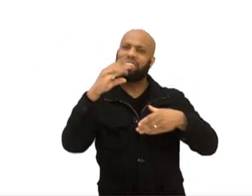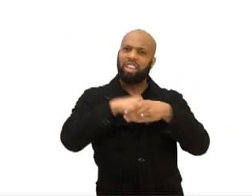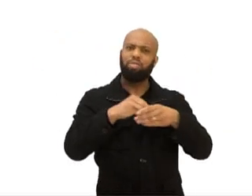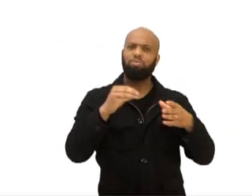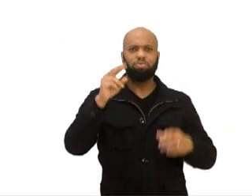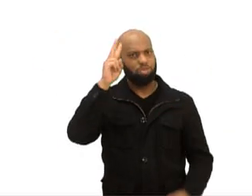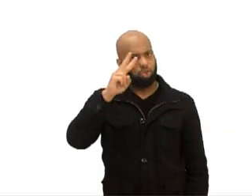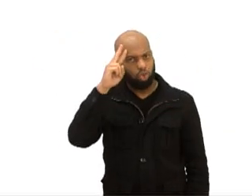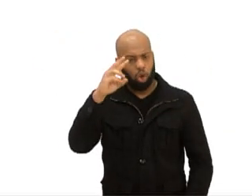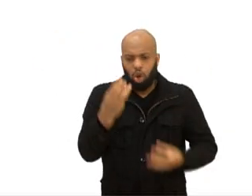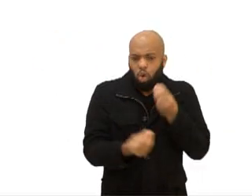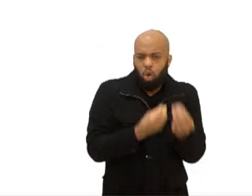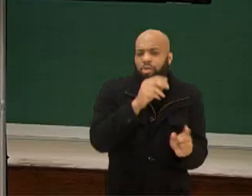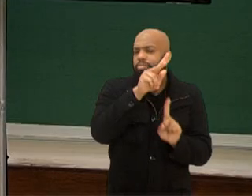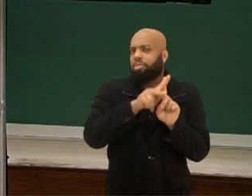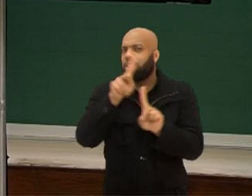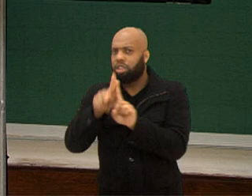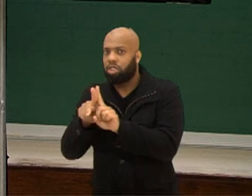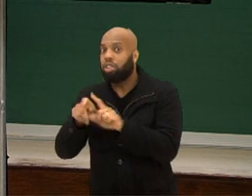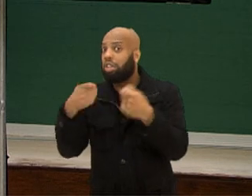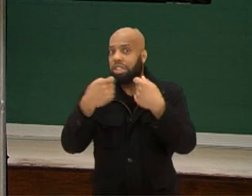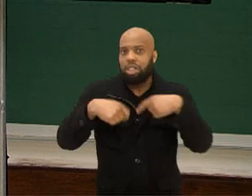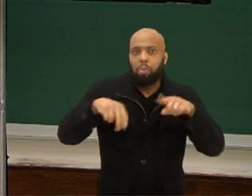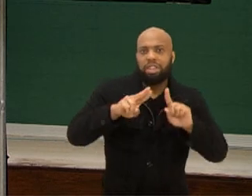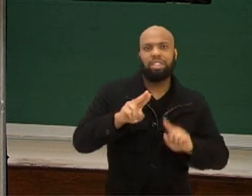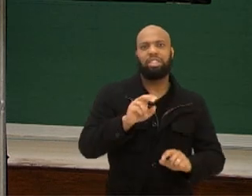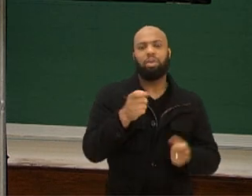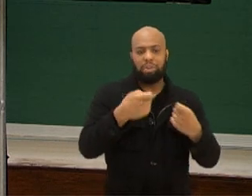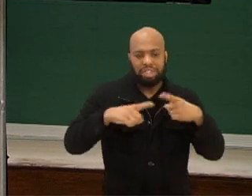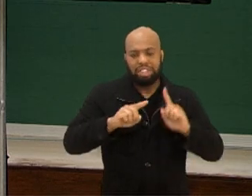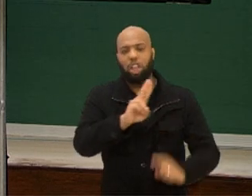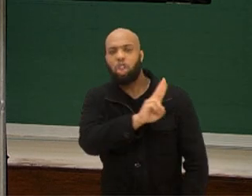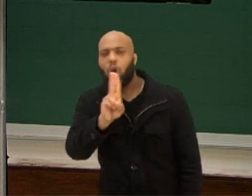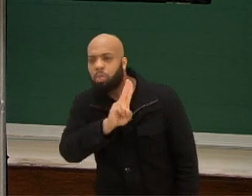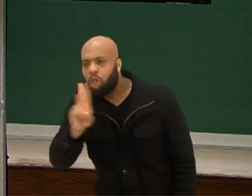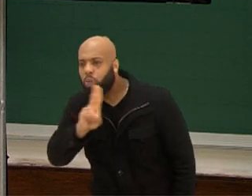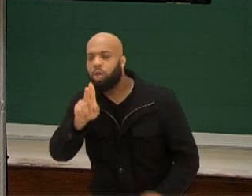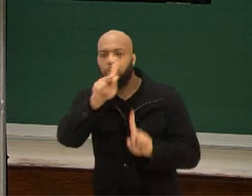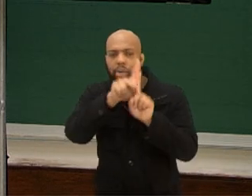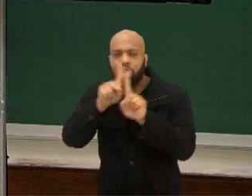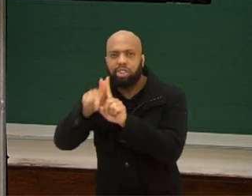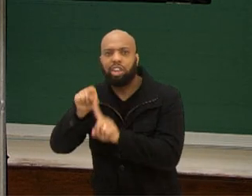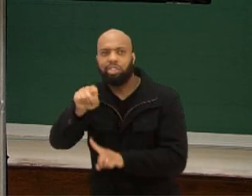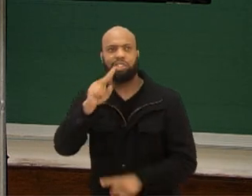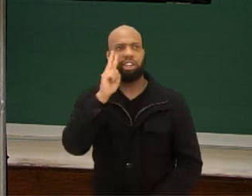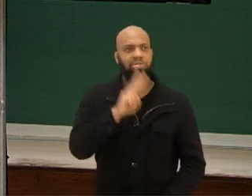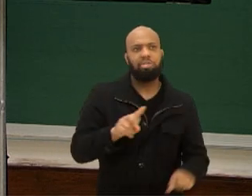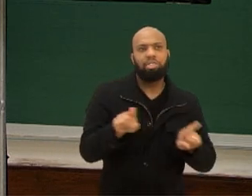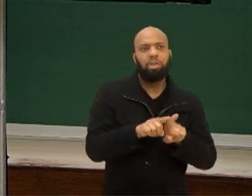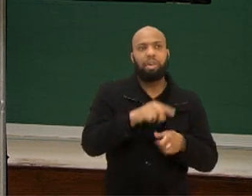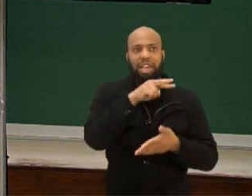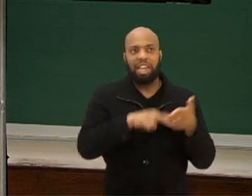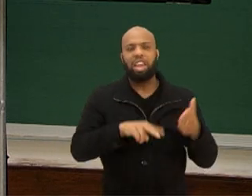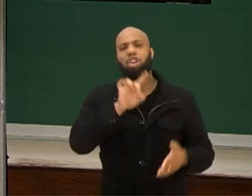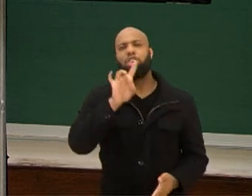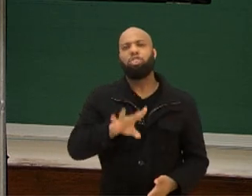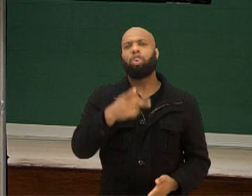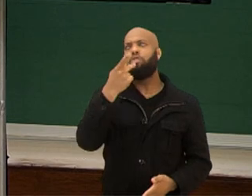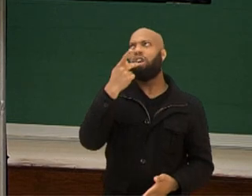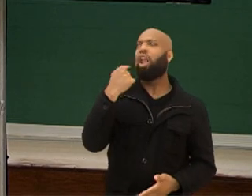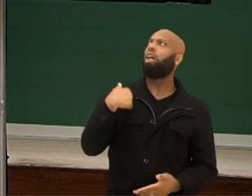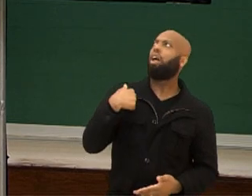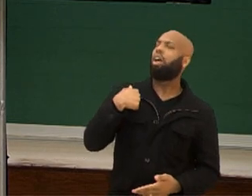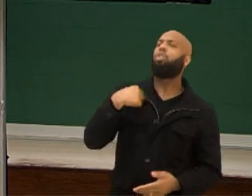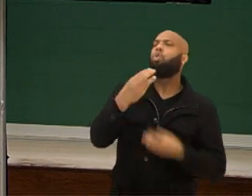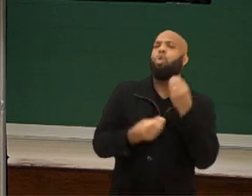eram os personagens? Você não precisa nomear os personagens da obra que você viu ou que você leu. Só você dizer